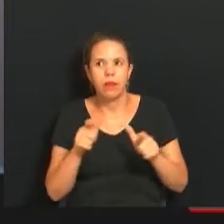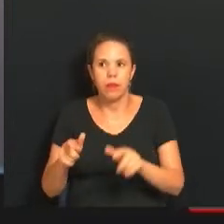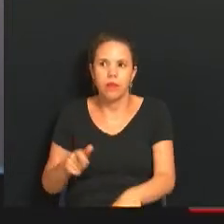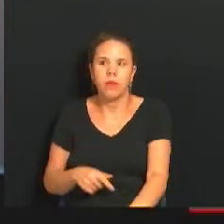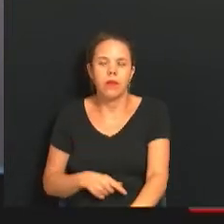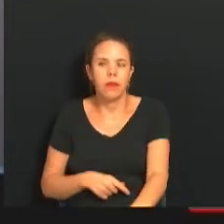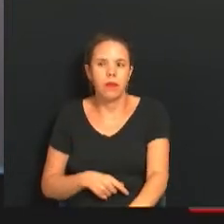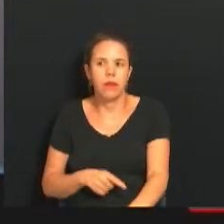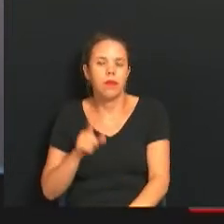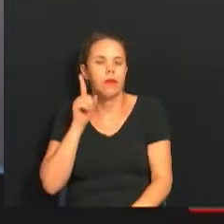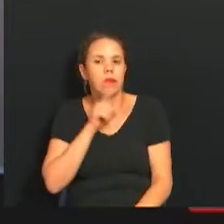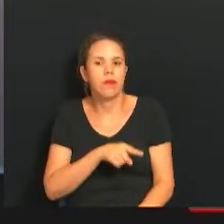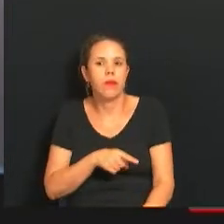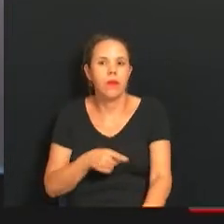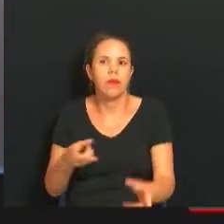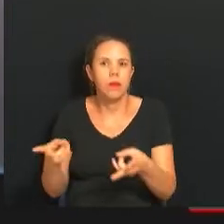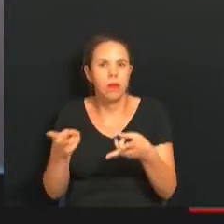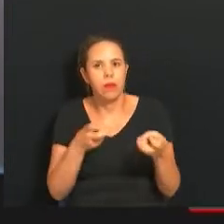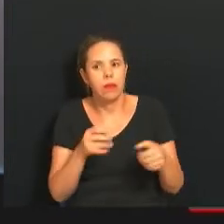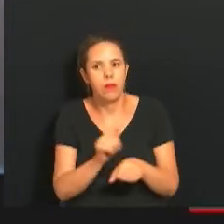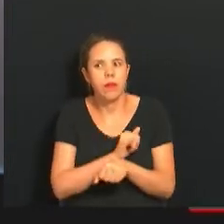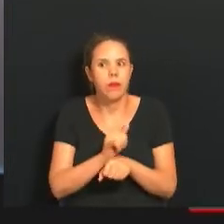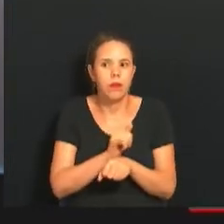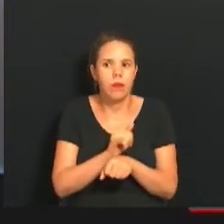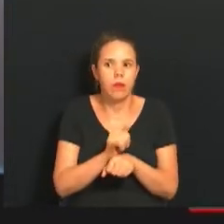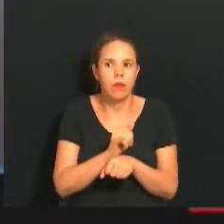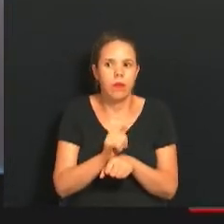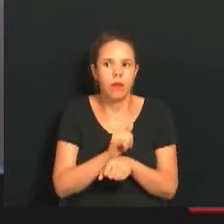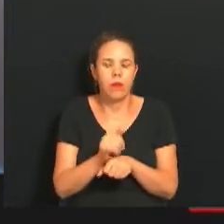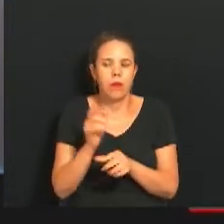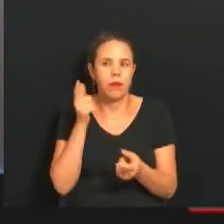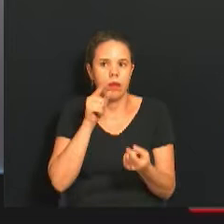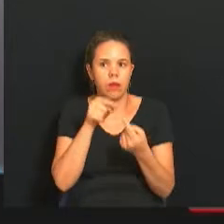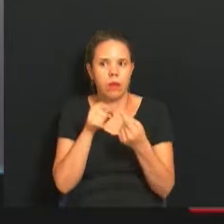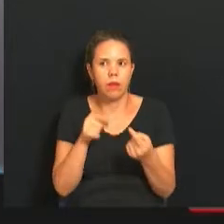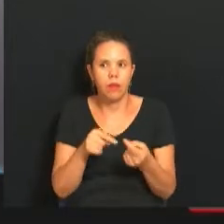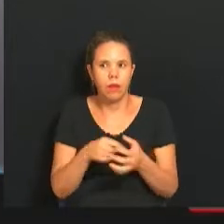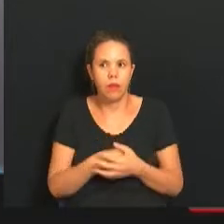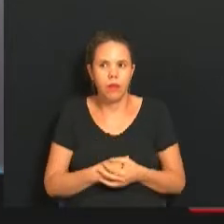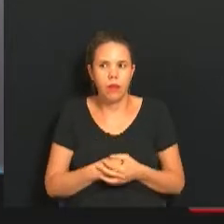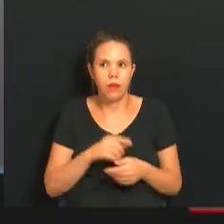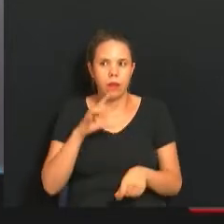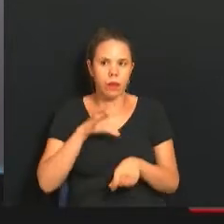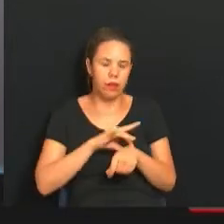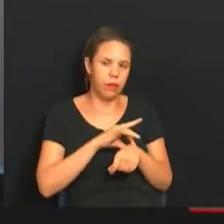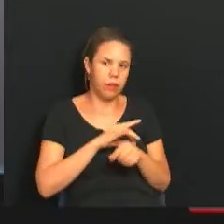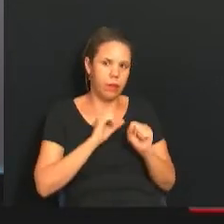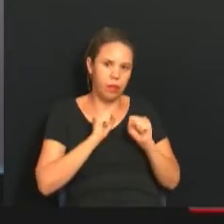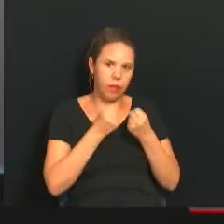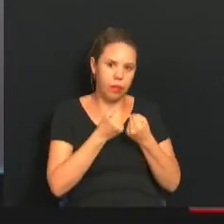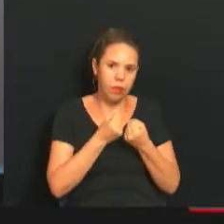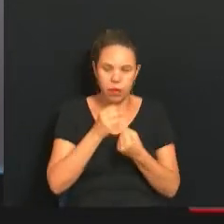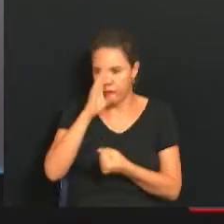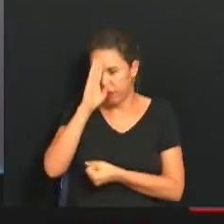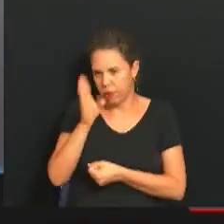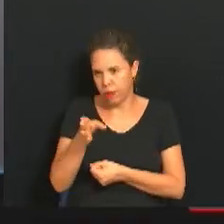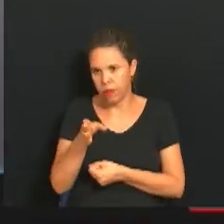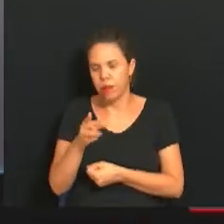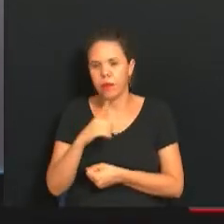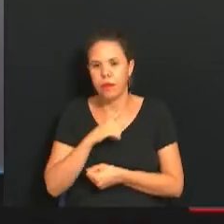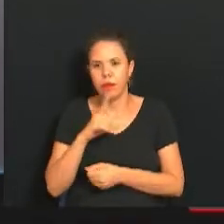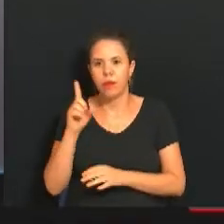Unidos acabam enxergando como estratégicos para alcançar os seus objetivos de segurança e defesa, principalmente na garantia dos